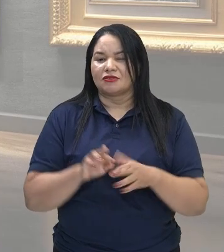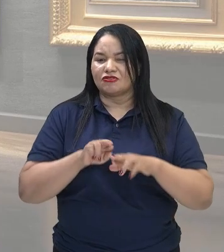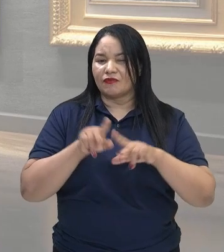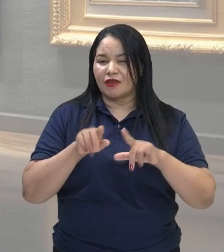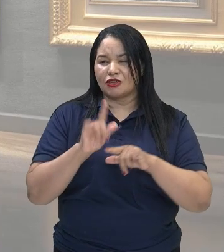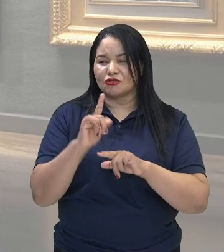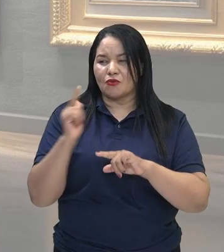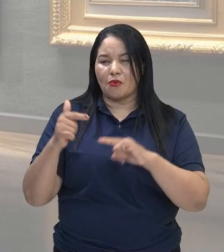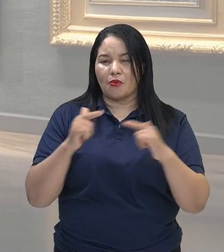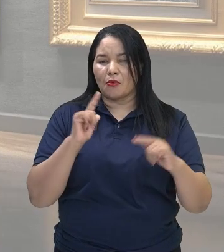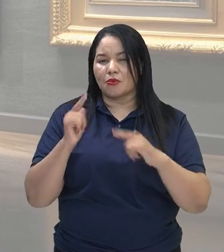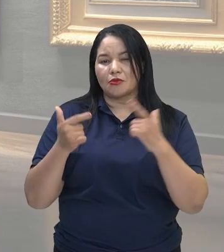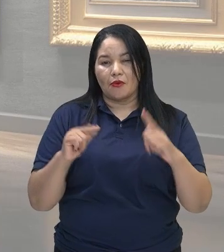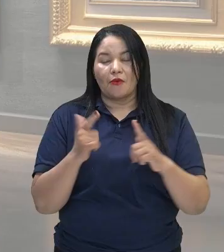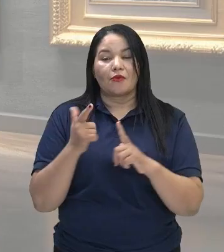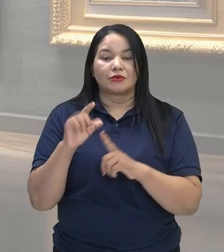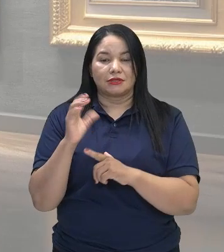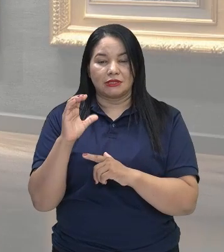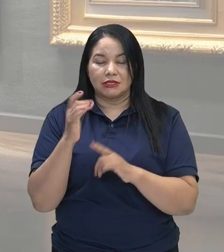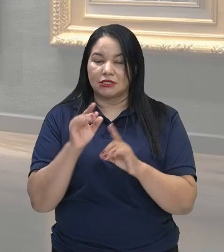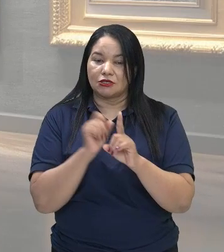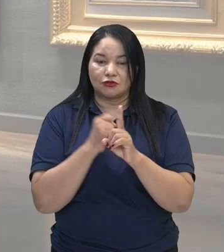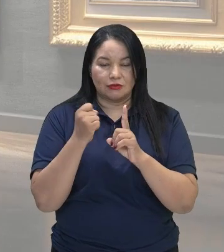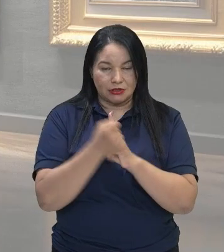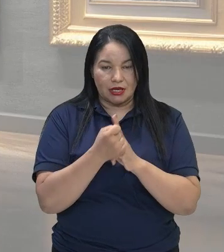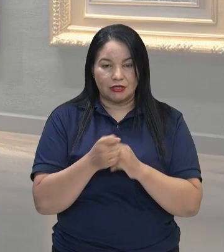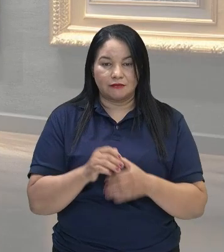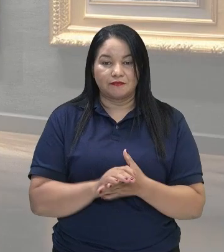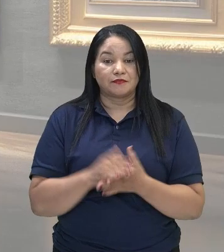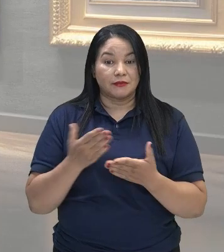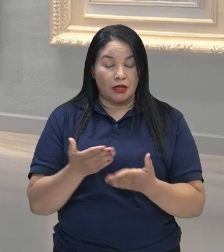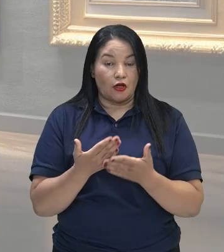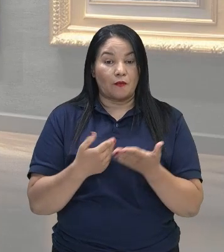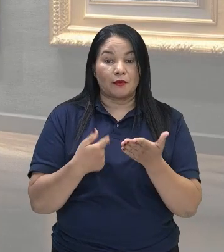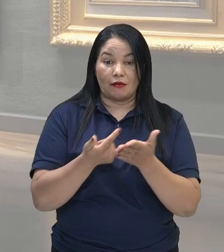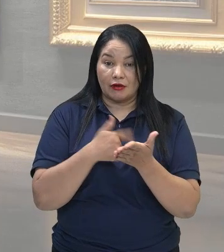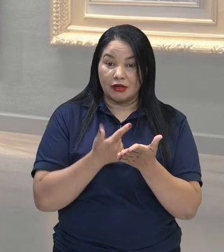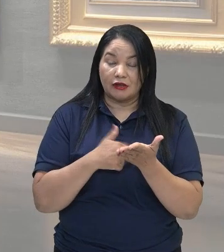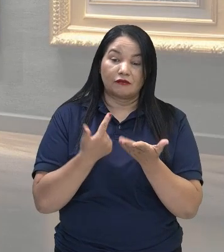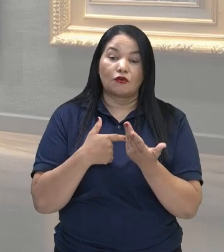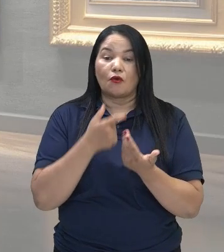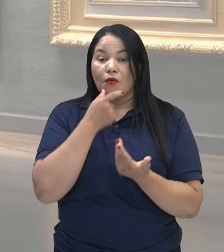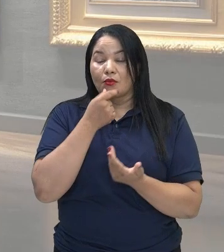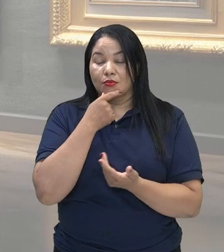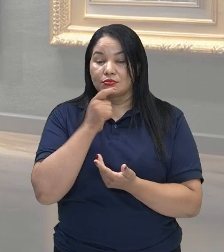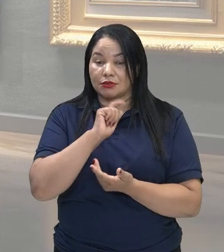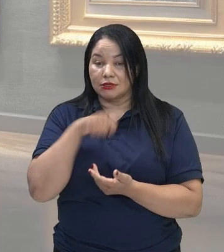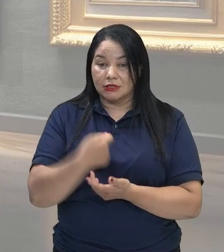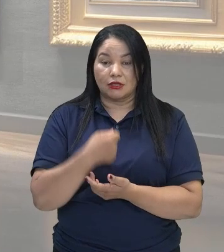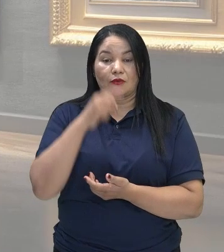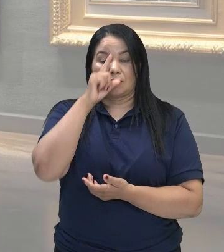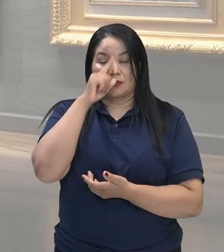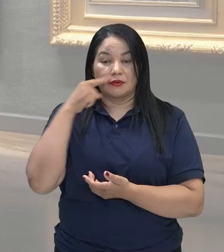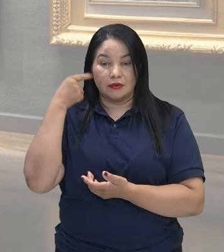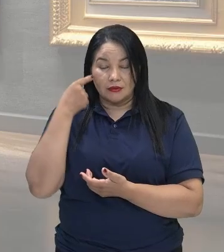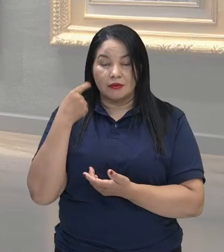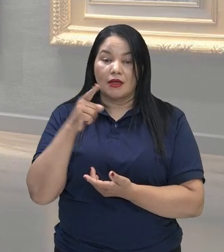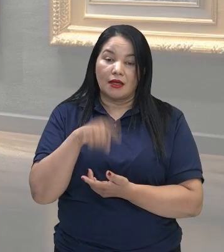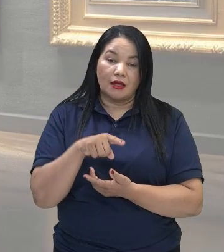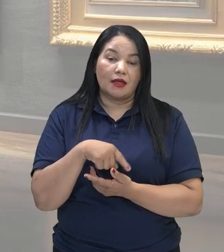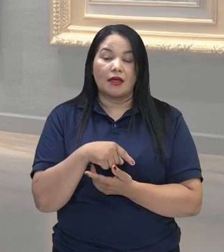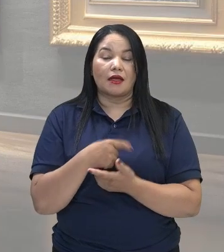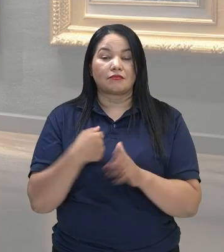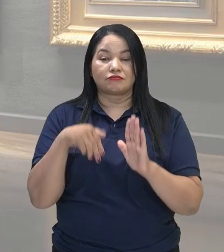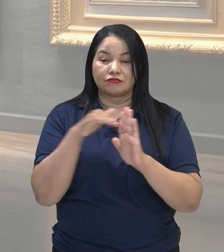outras ciências sociais. É por isso que a obra destacada para vocês de Émile Durkheim são os fundamentos